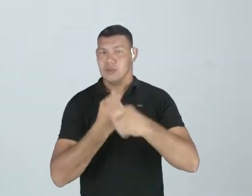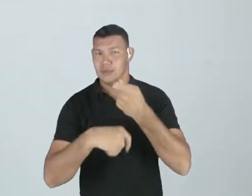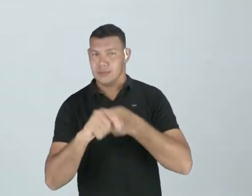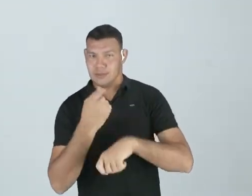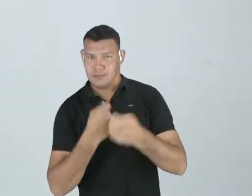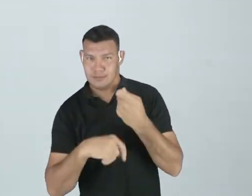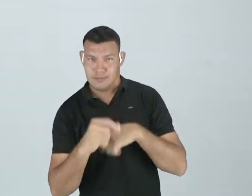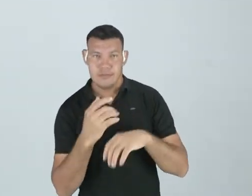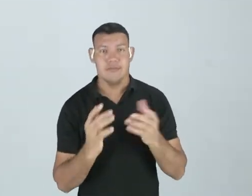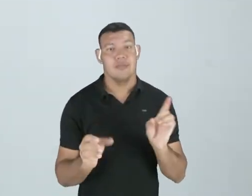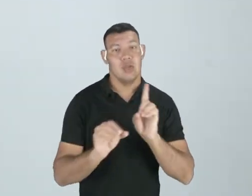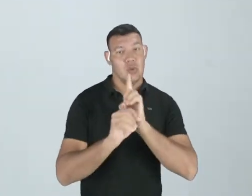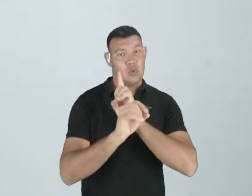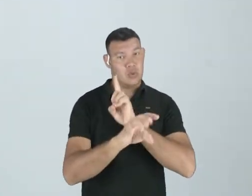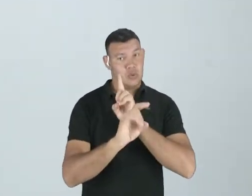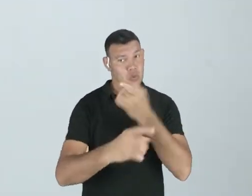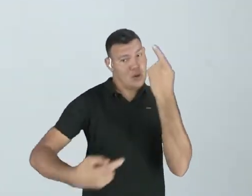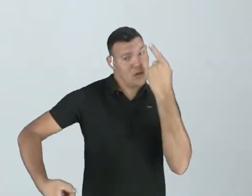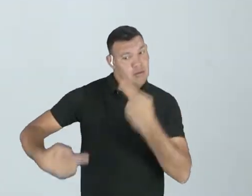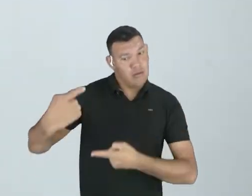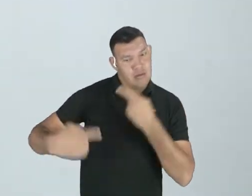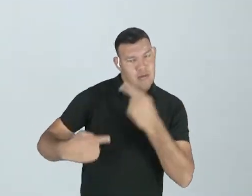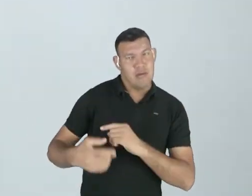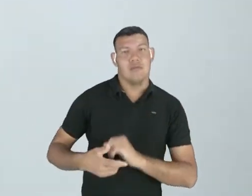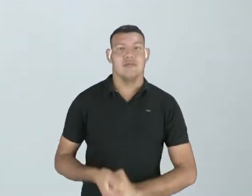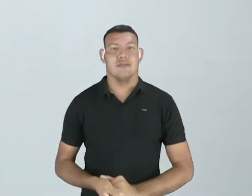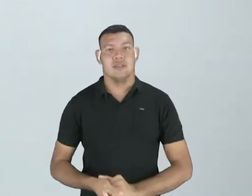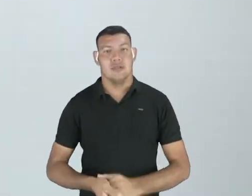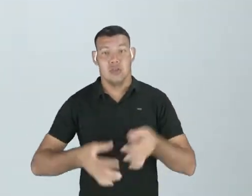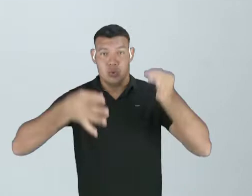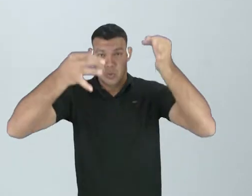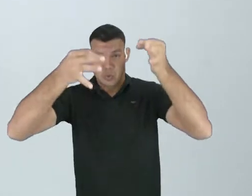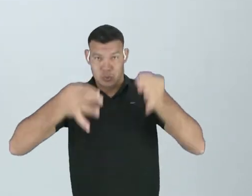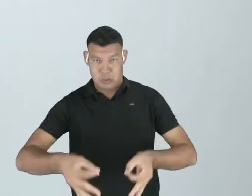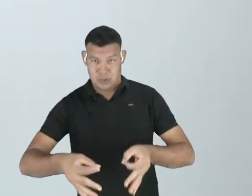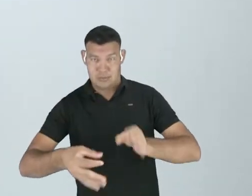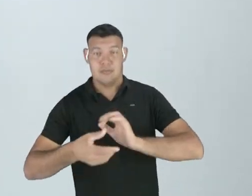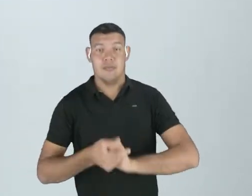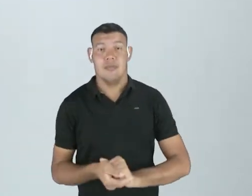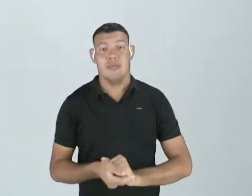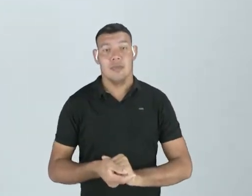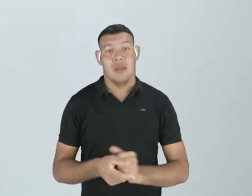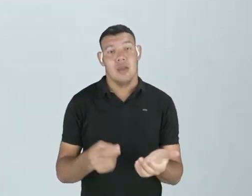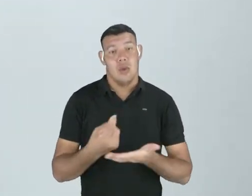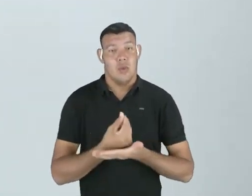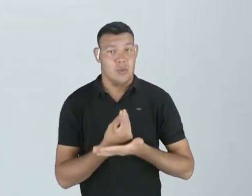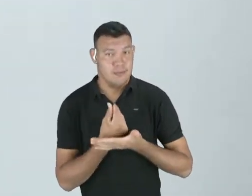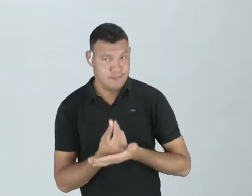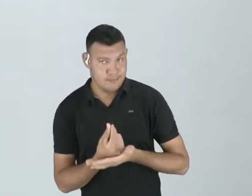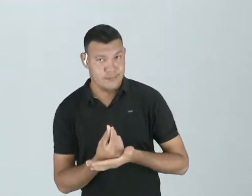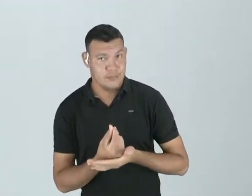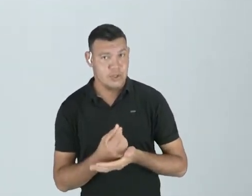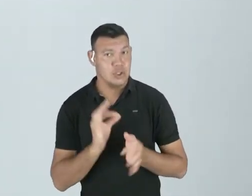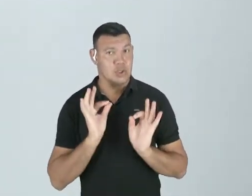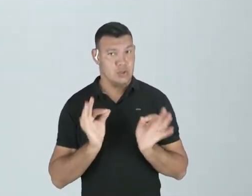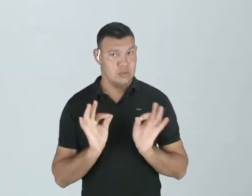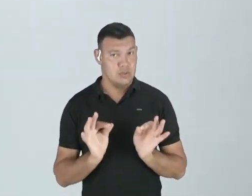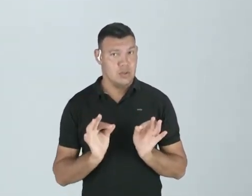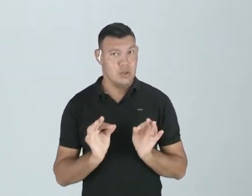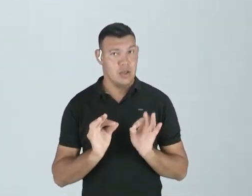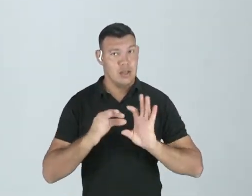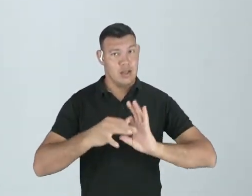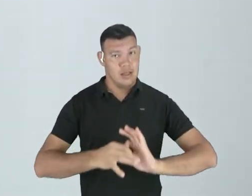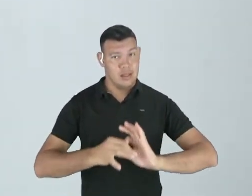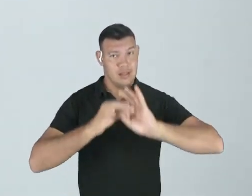falando um pouco de doutrina política, o que justifica o capitalismo é o liberalismo. Mas, de fato, o